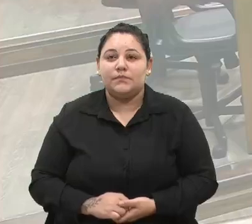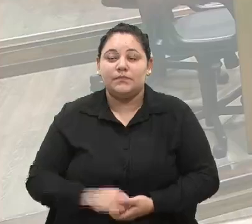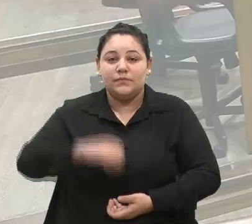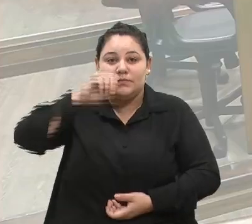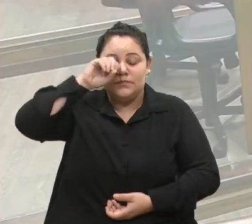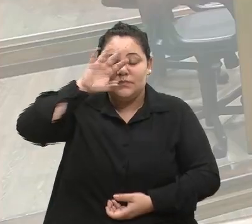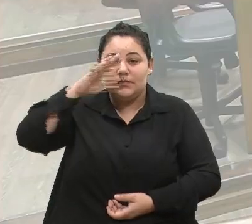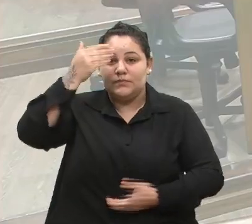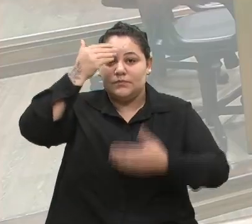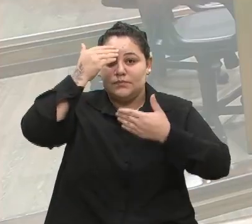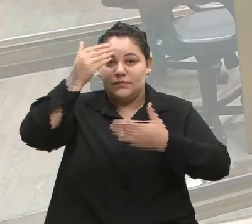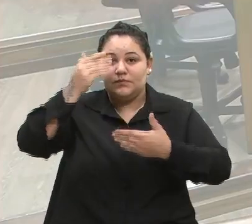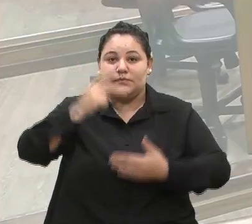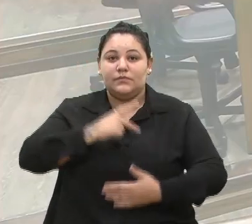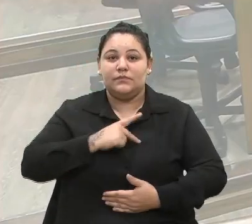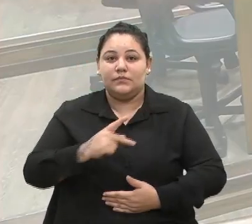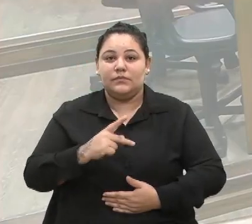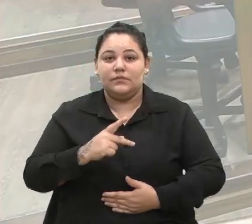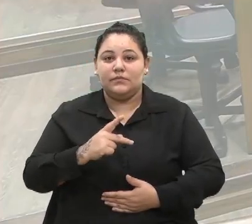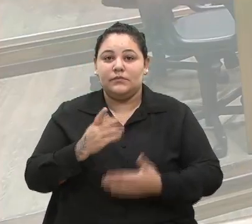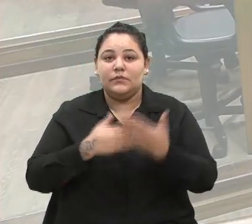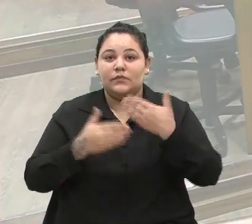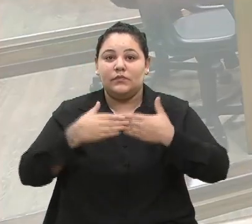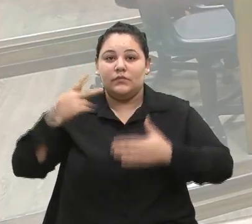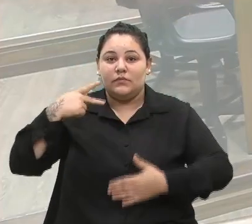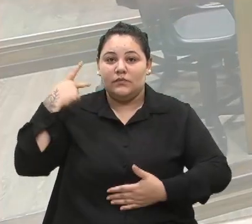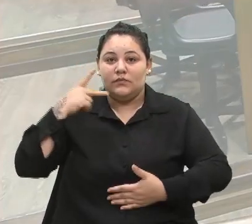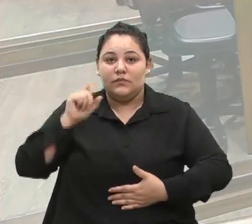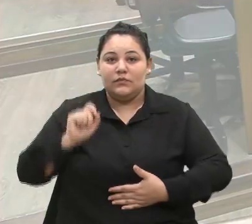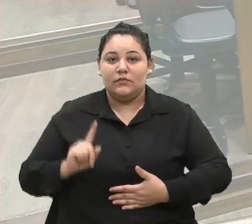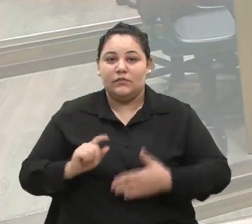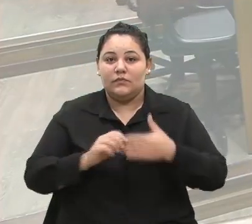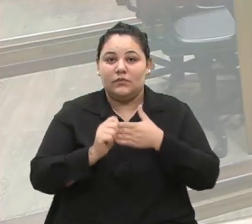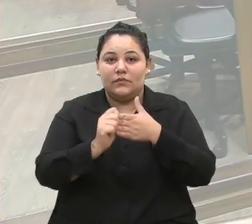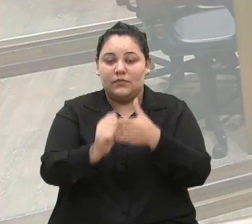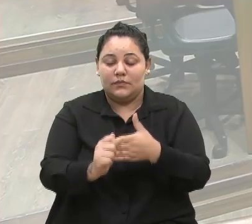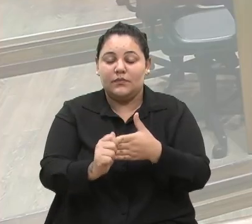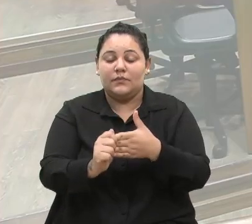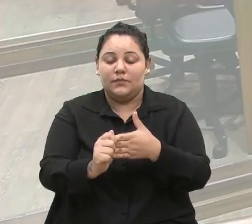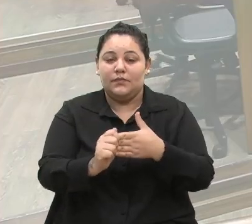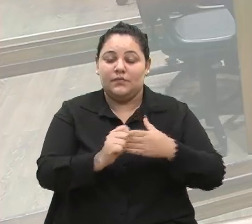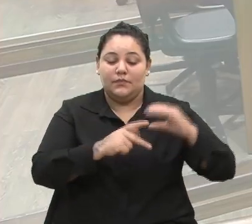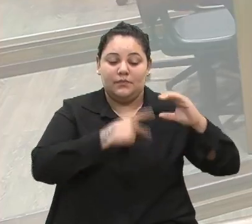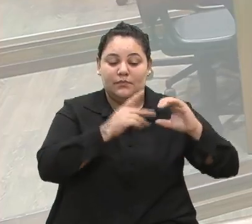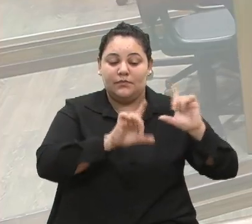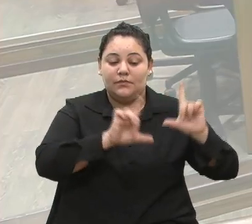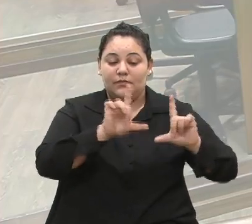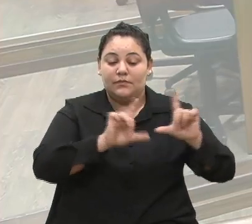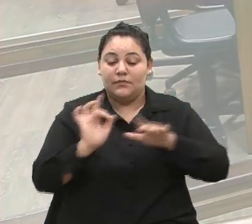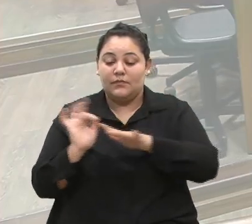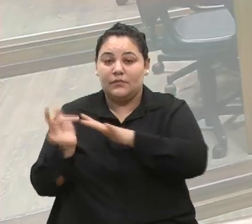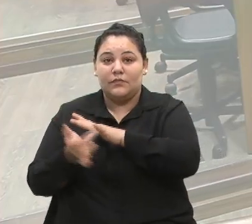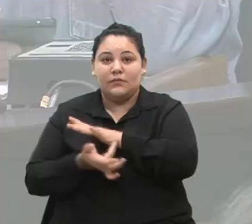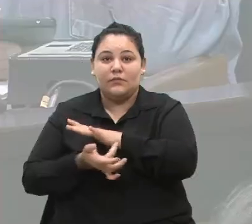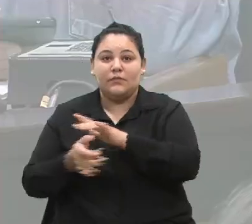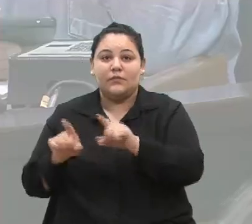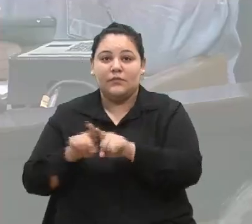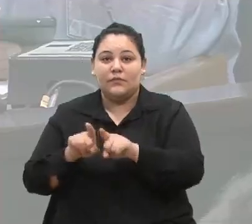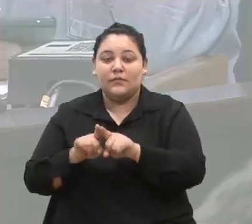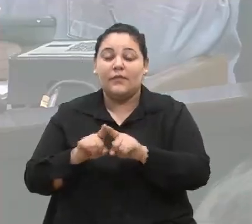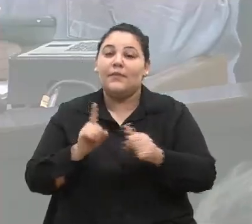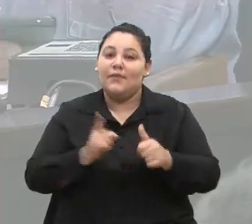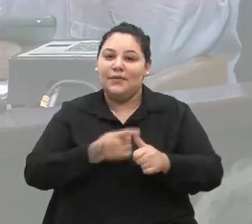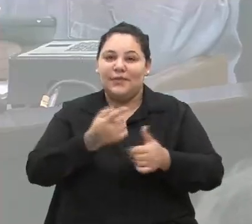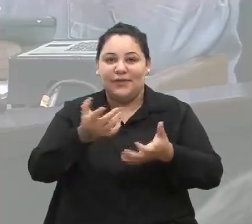senhores vereadores e aqueles que nos acompanham pela TV Câmara e pelas nossas redes sociais. Primeiramente,